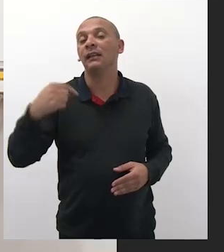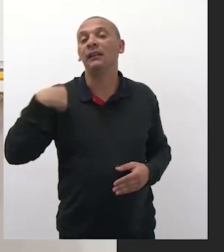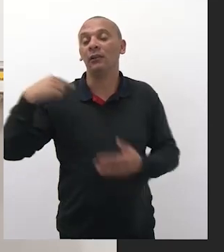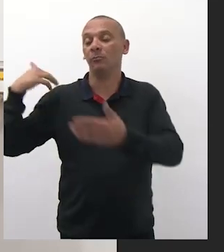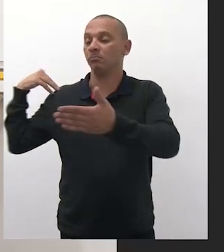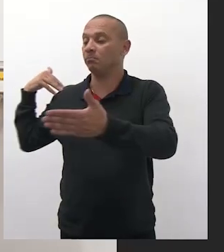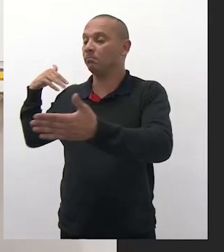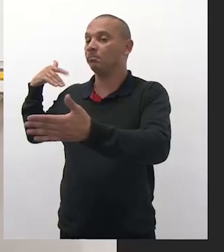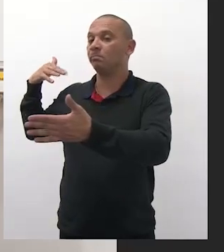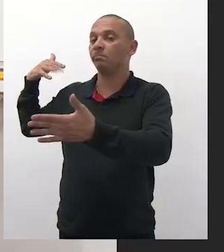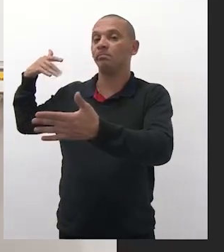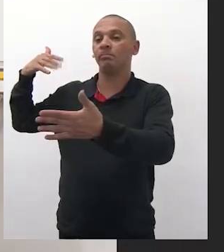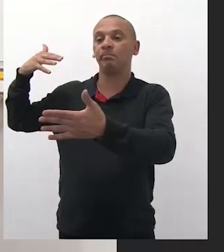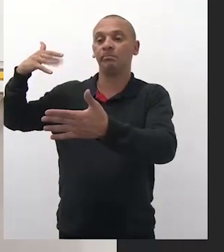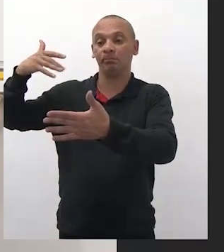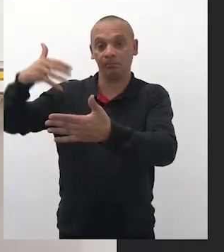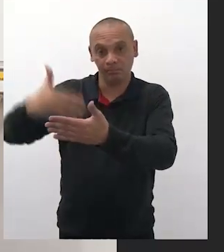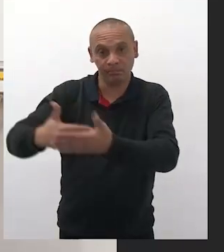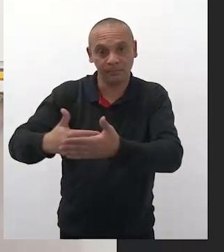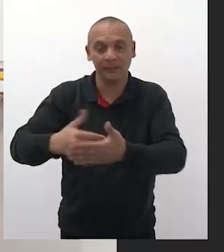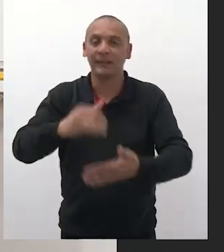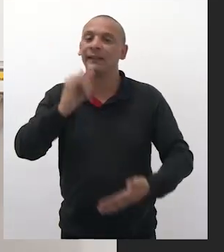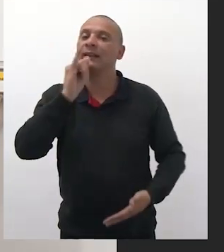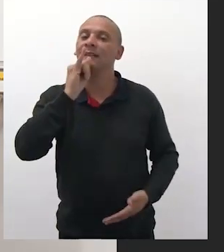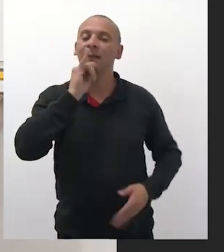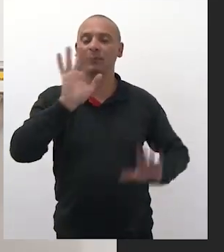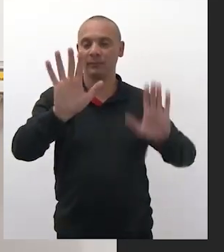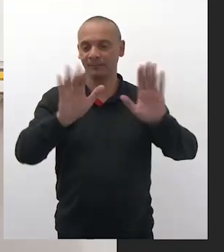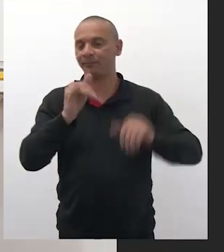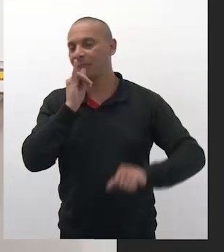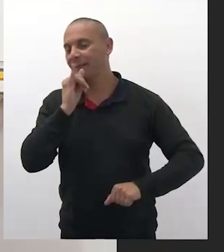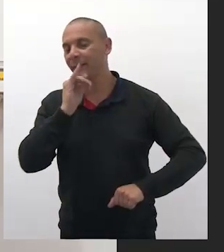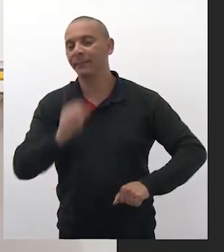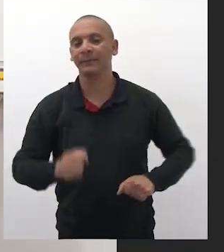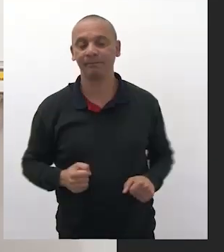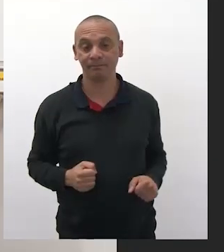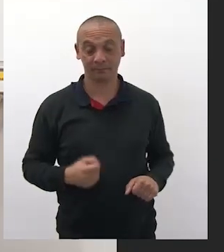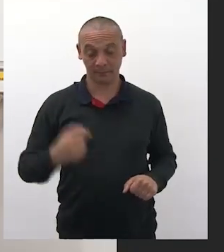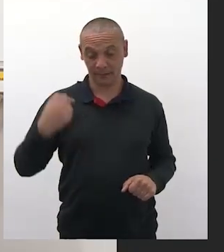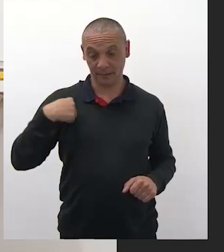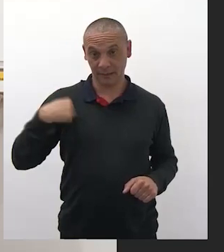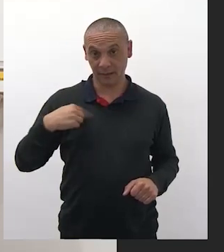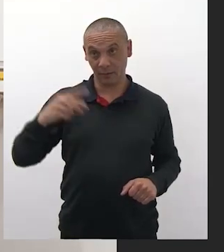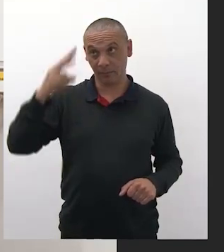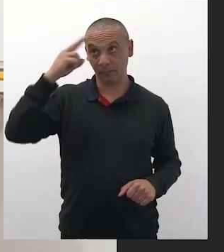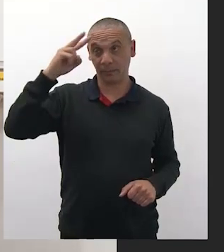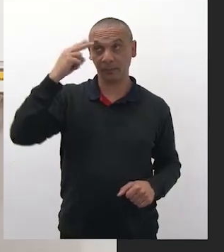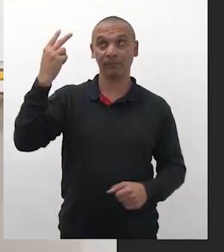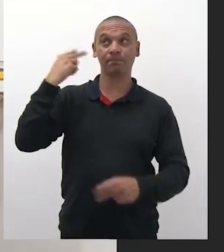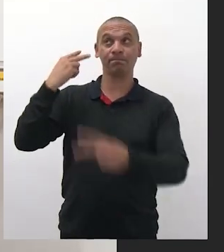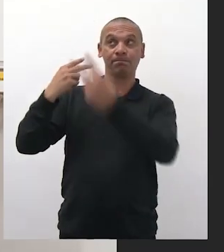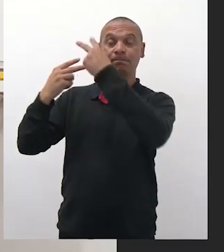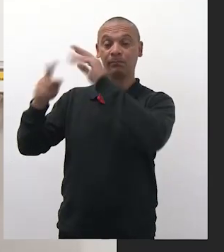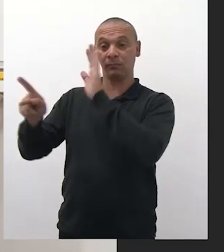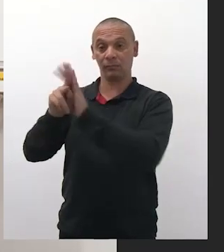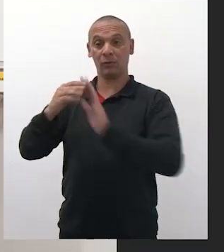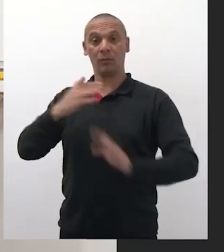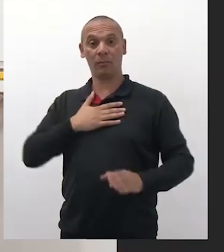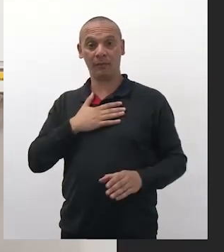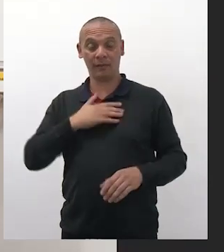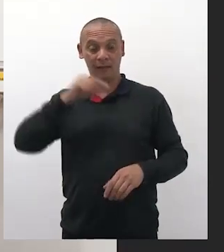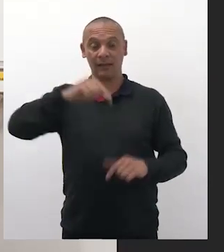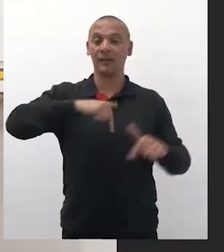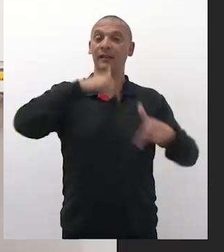consegui, para você ter uma ideia, só te dando um exemplo, eu consegui trazer as minhas memórias para um trabalho